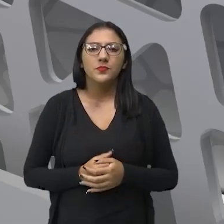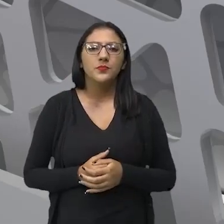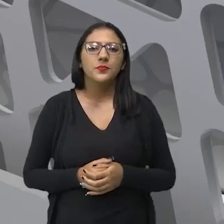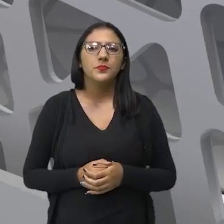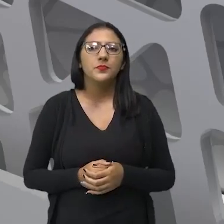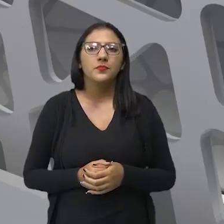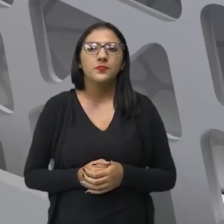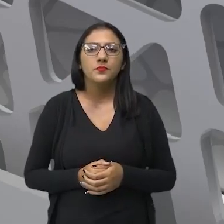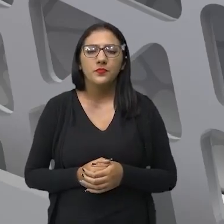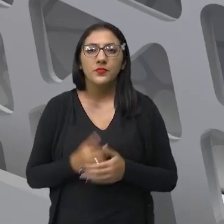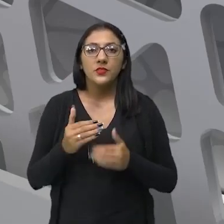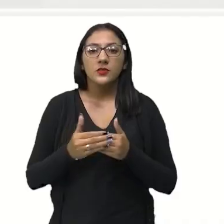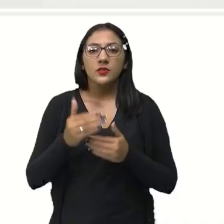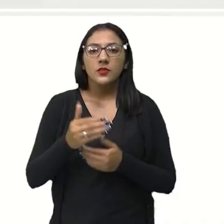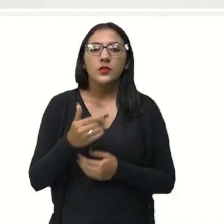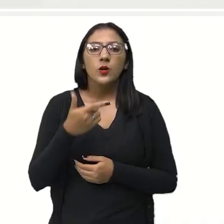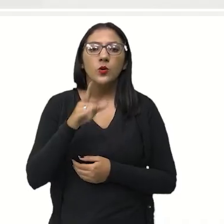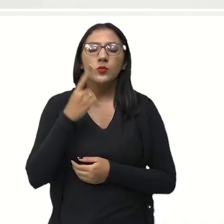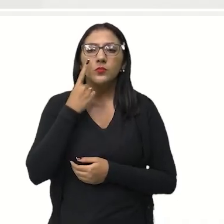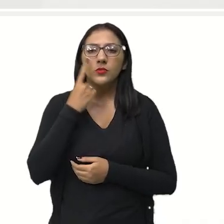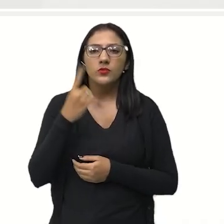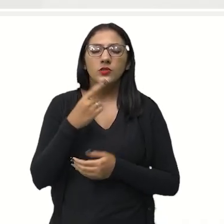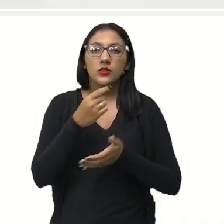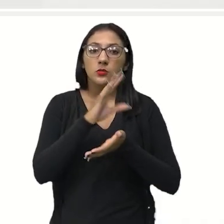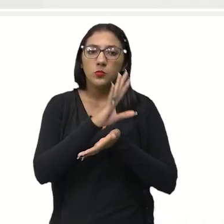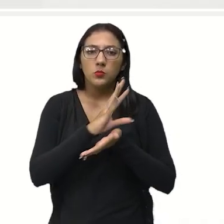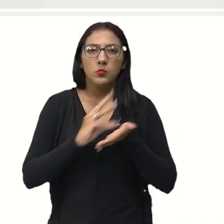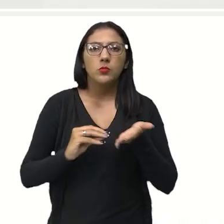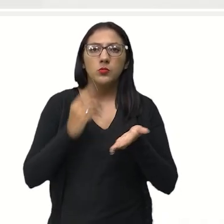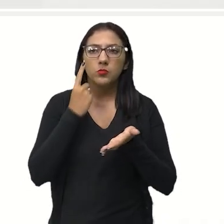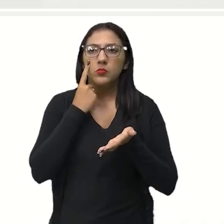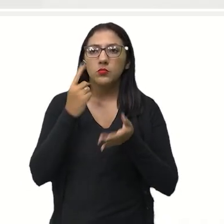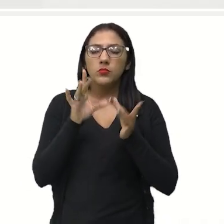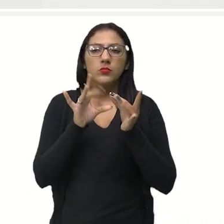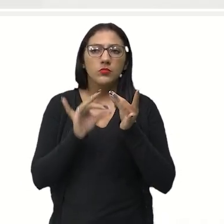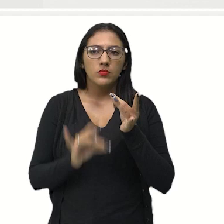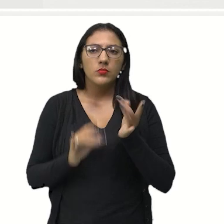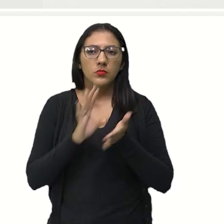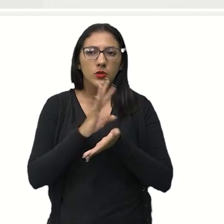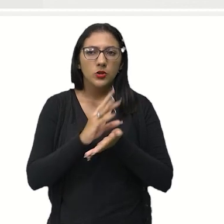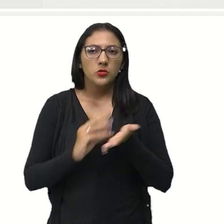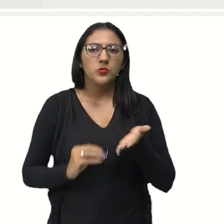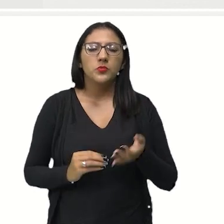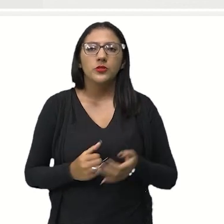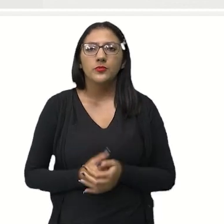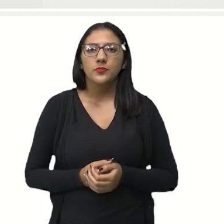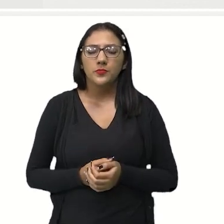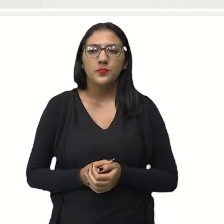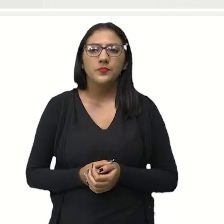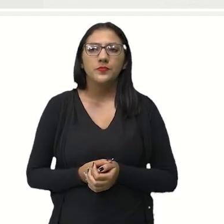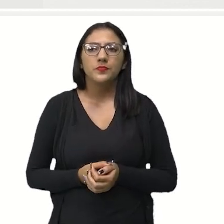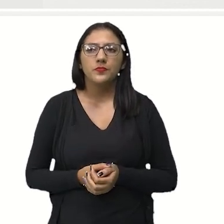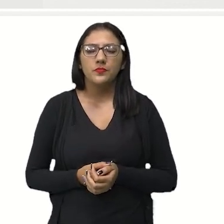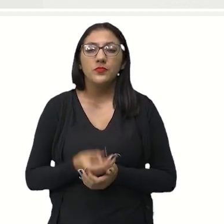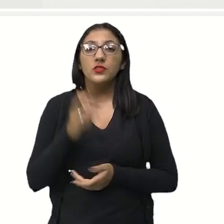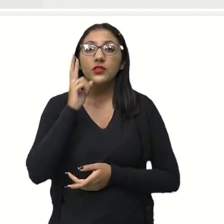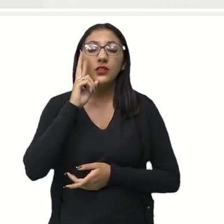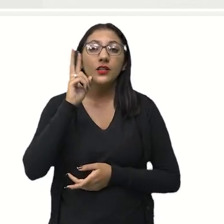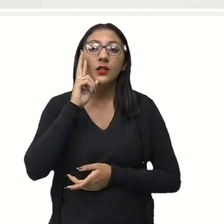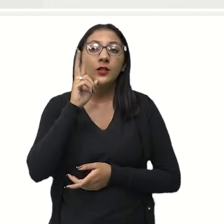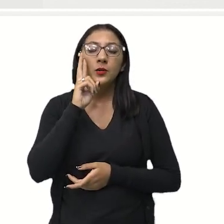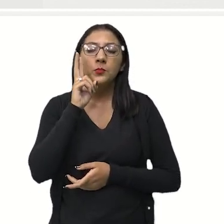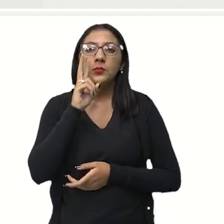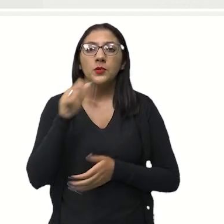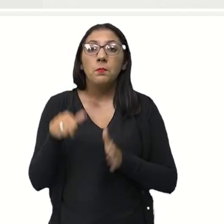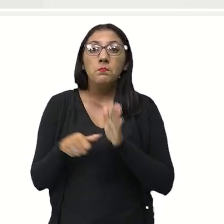bom? Vamos deixar na tela mais um pouquinho para você terminar de anotar aí todos os detalhes, tá bom? Lembrando que a